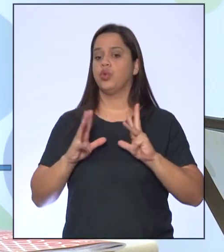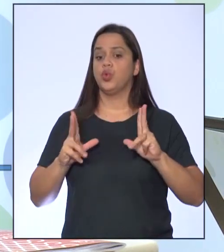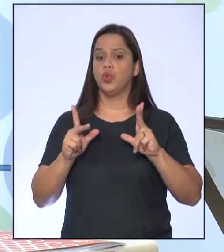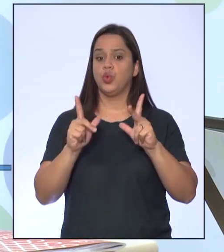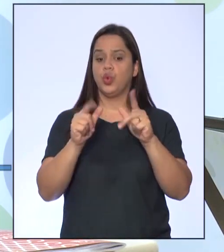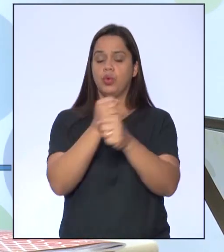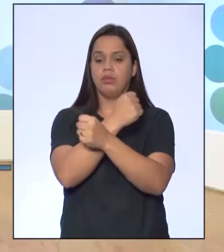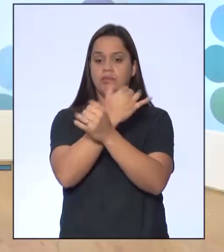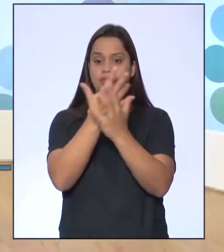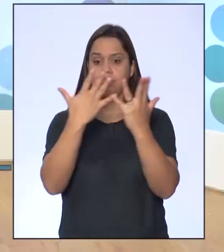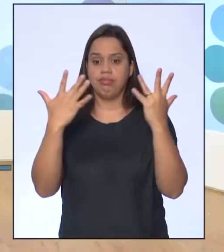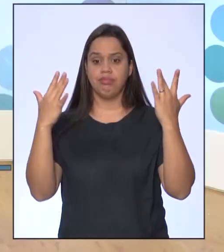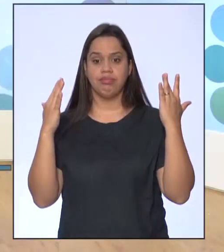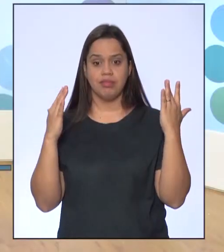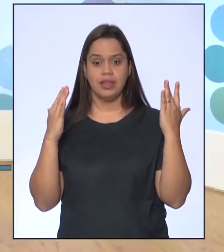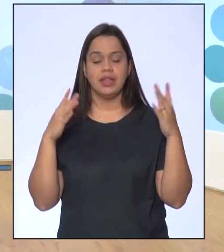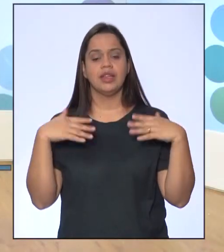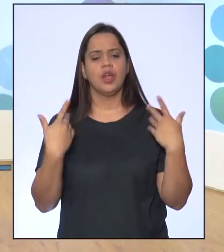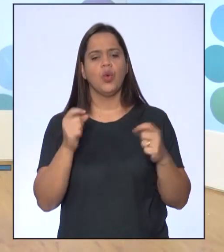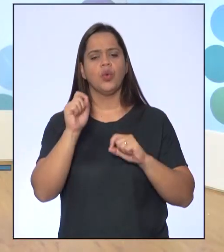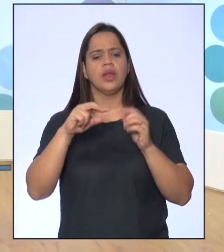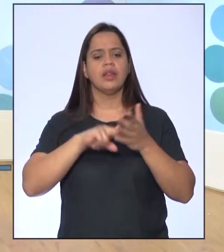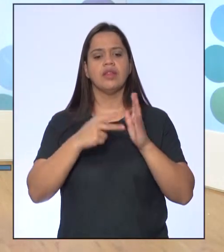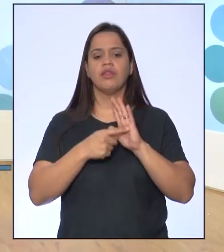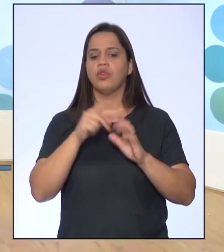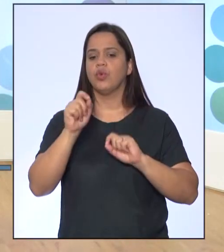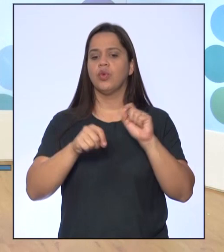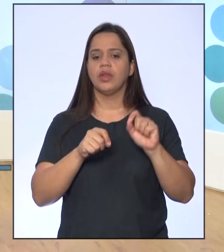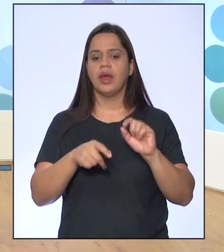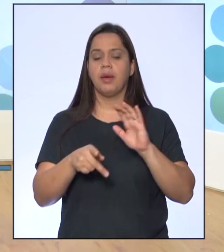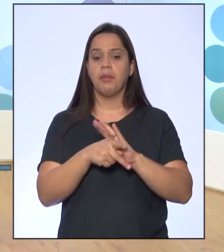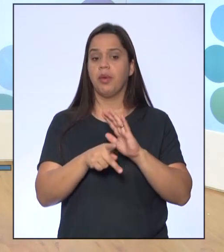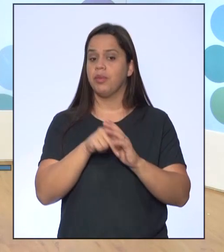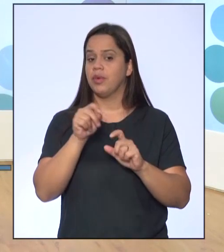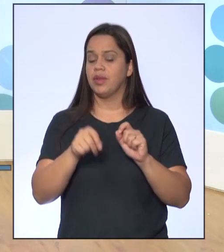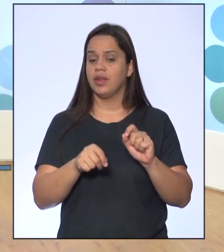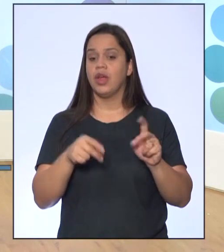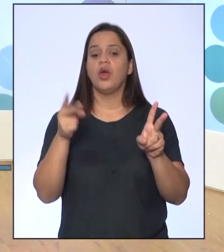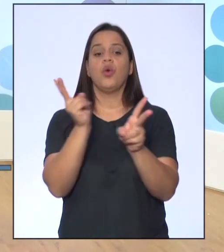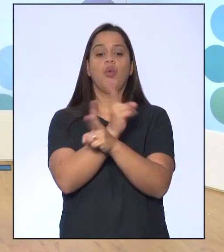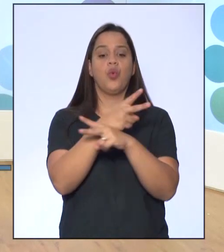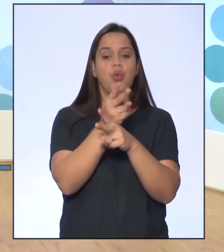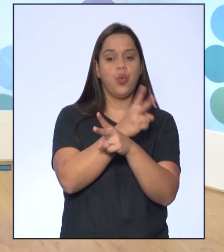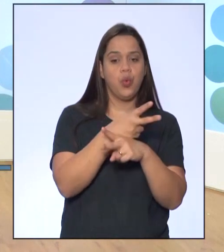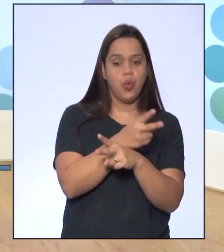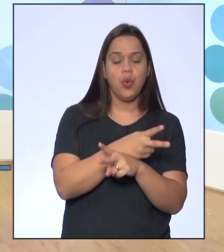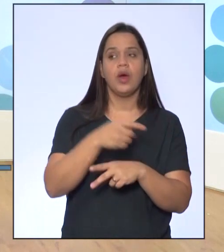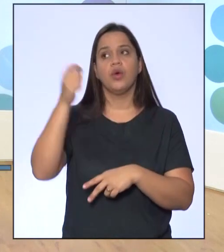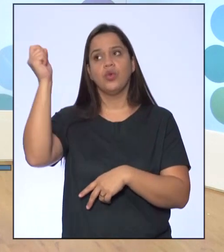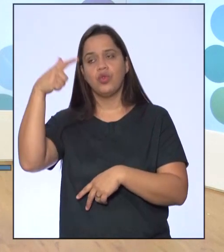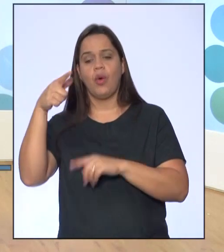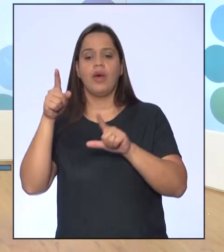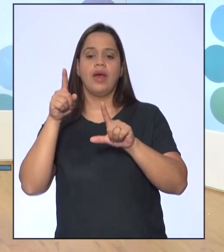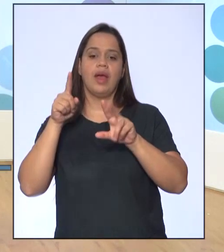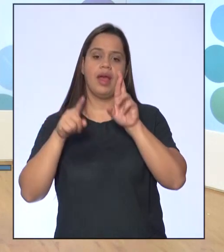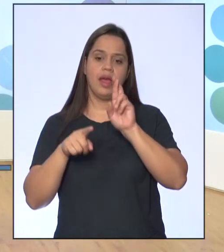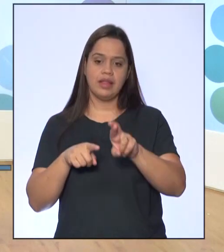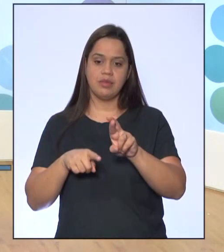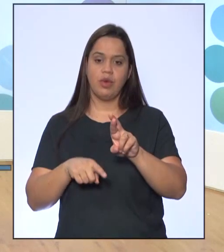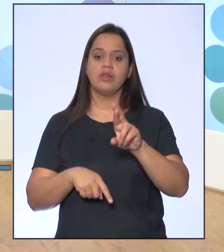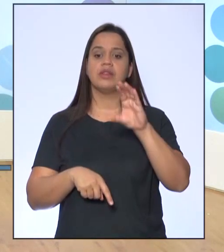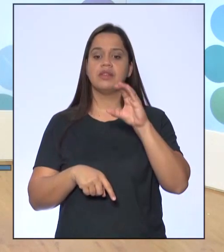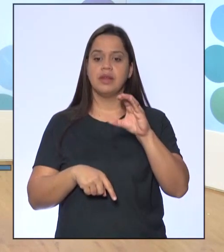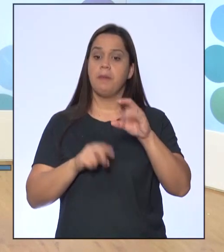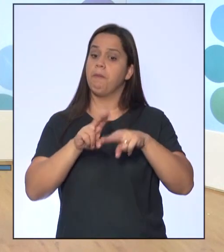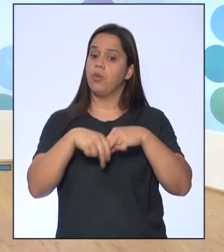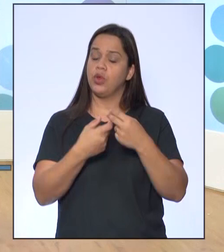Então, por que é a selo? Se retoma aí? São personagens da fábula. O vento e o sol. Por isso que estão com a letra